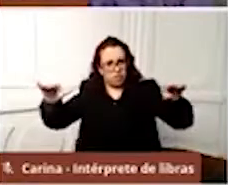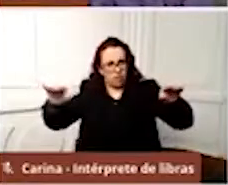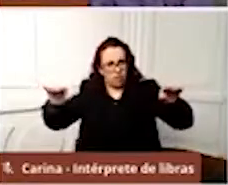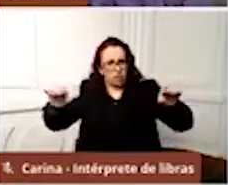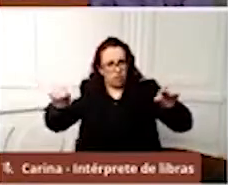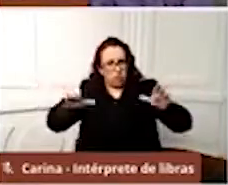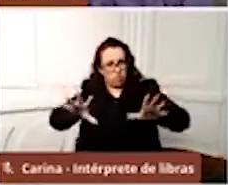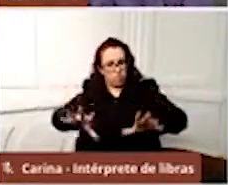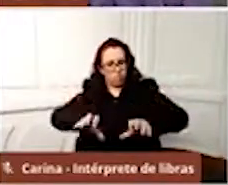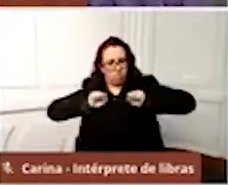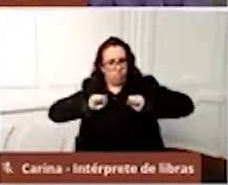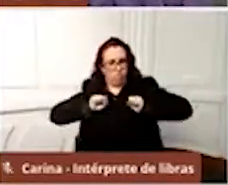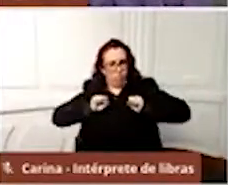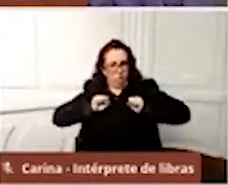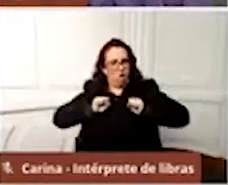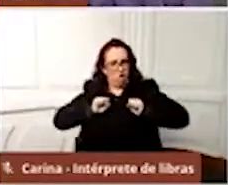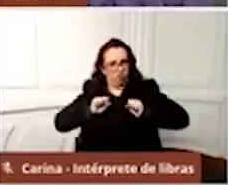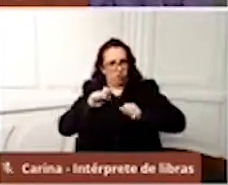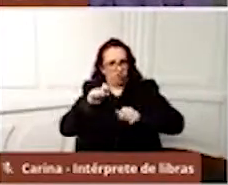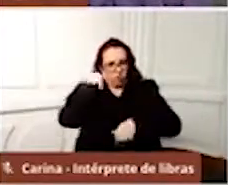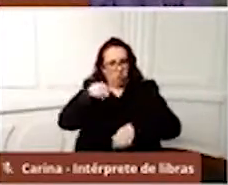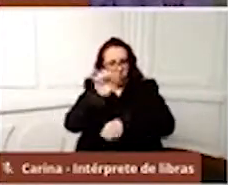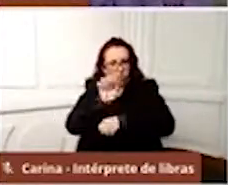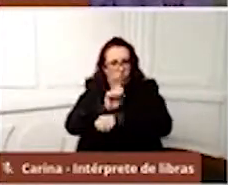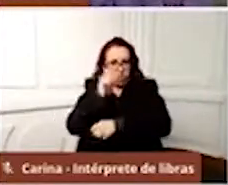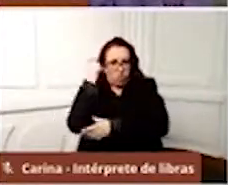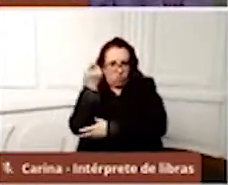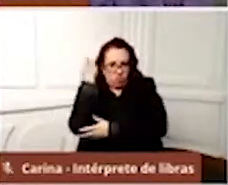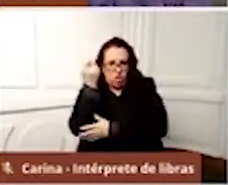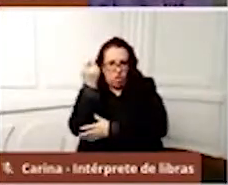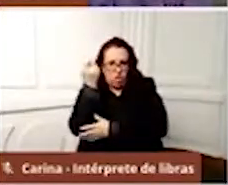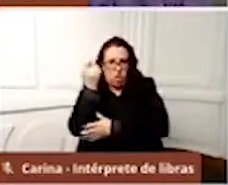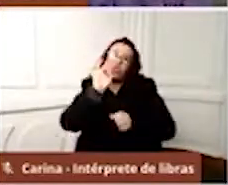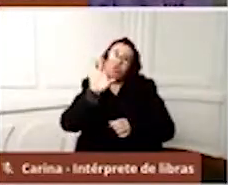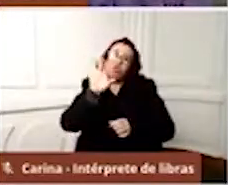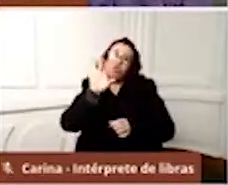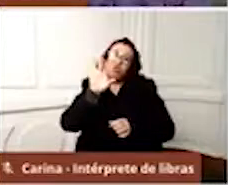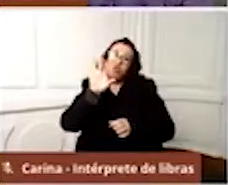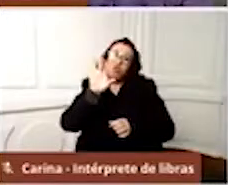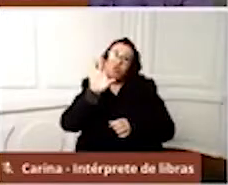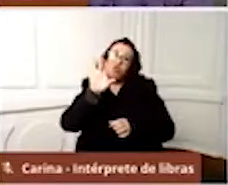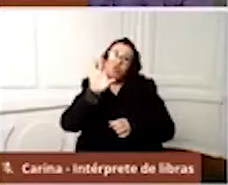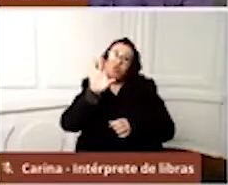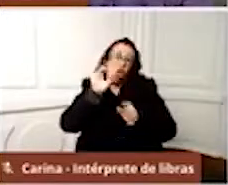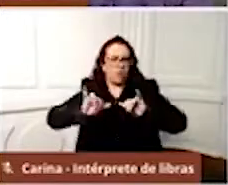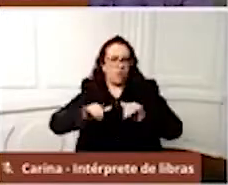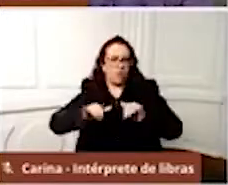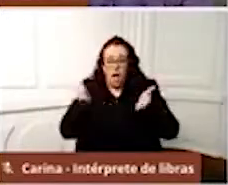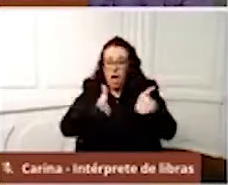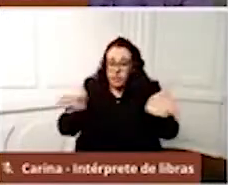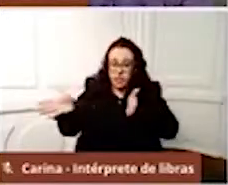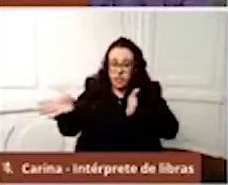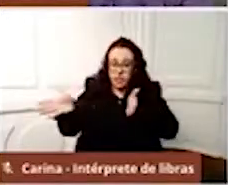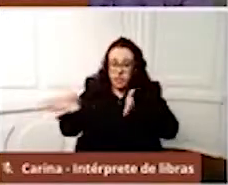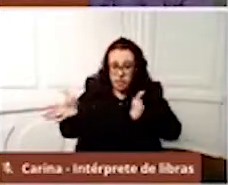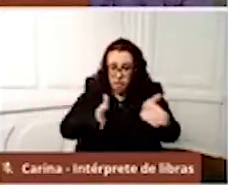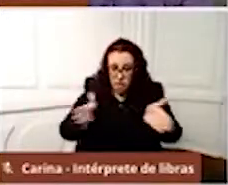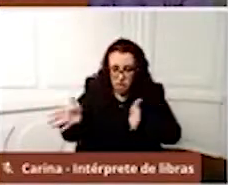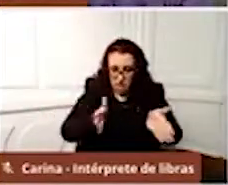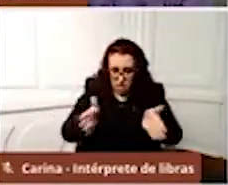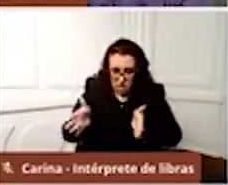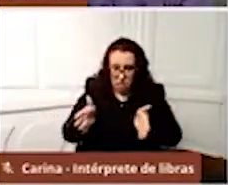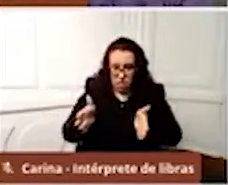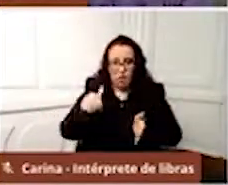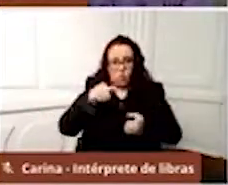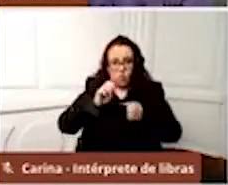contágio no estado do Rio Grande do Sul. Só para dar uma informação assim precisa, né? Acabei de acessar o sistema aqui, no dia 9 de